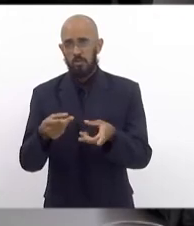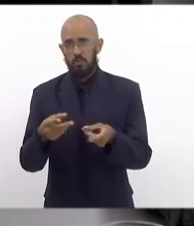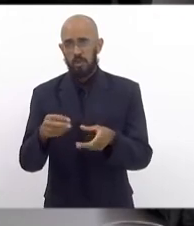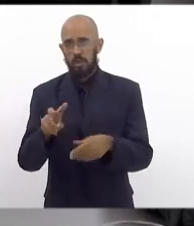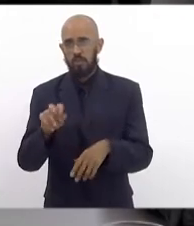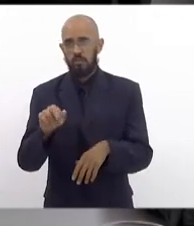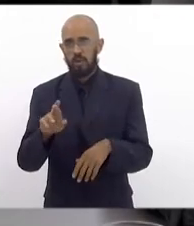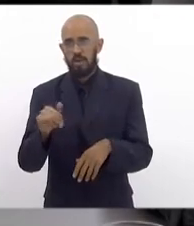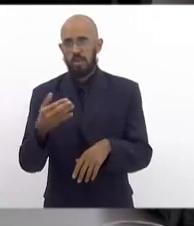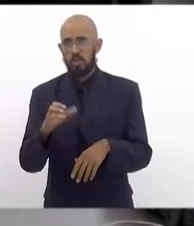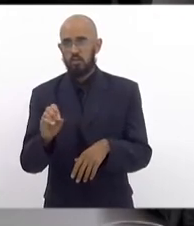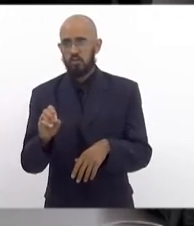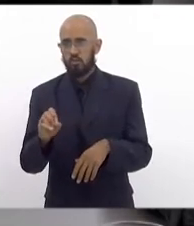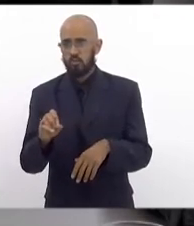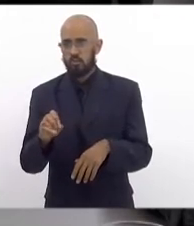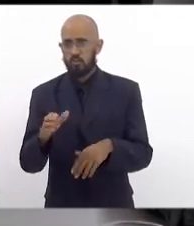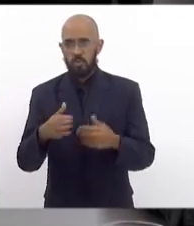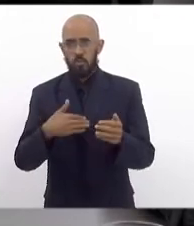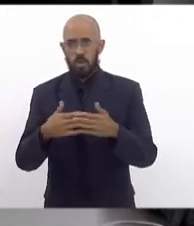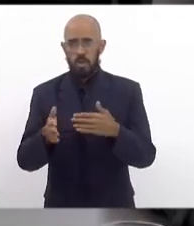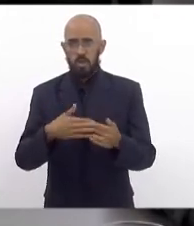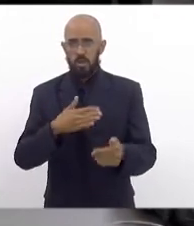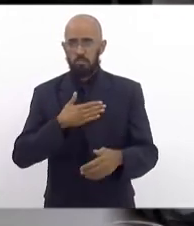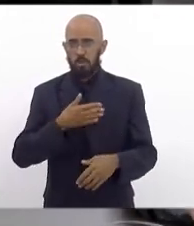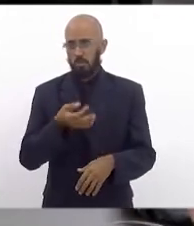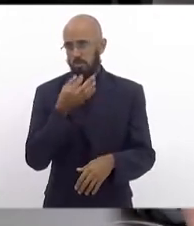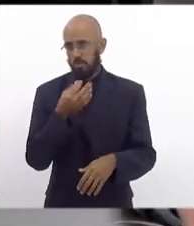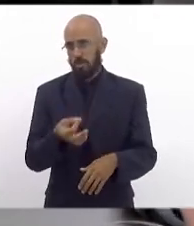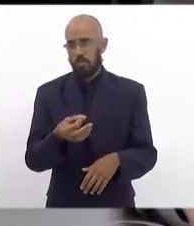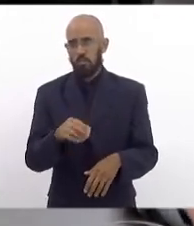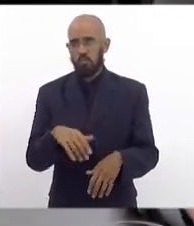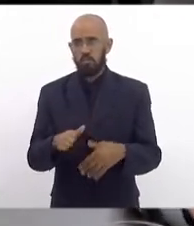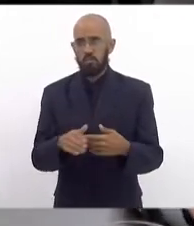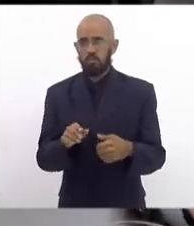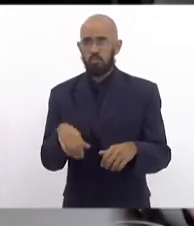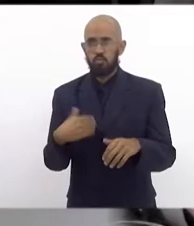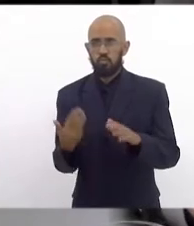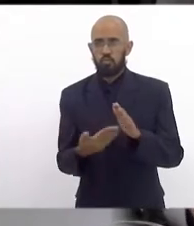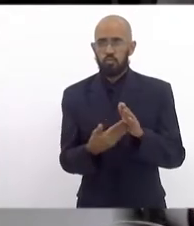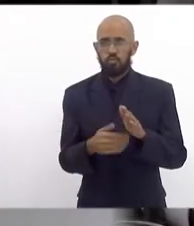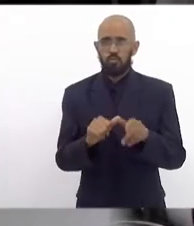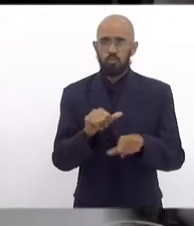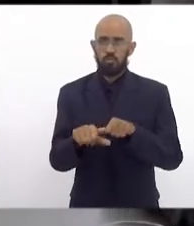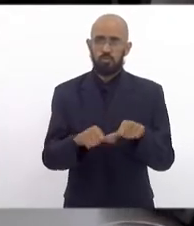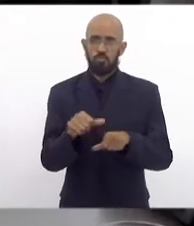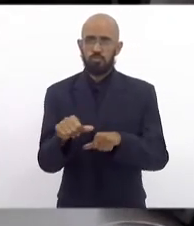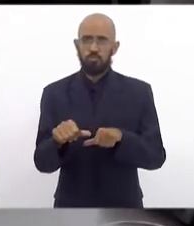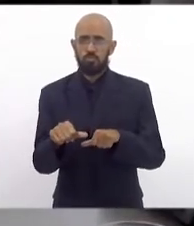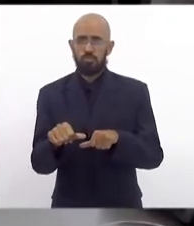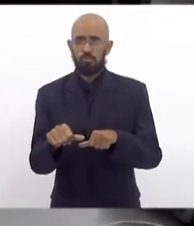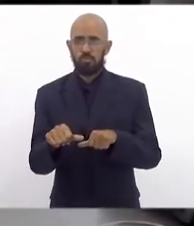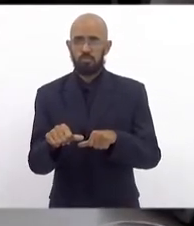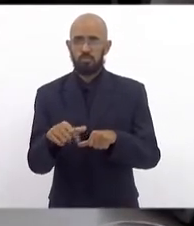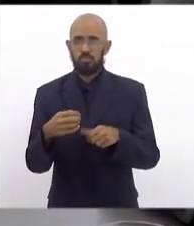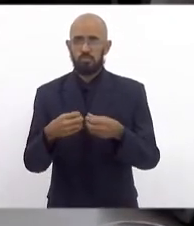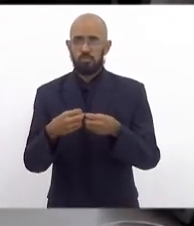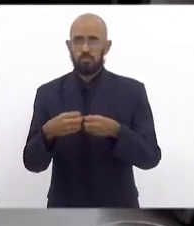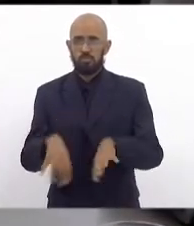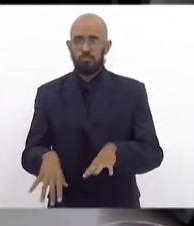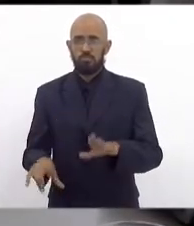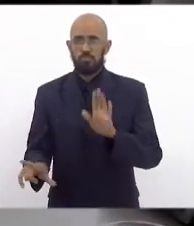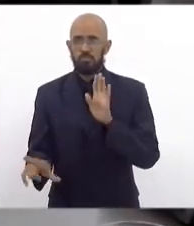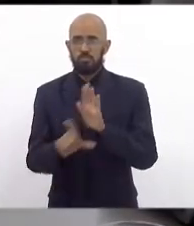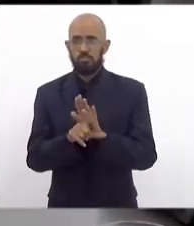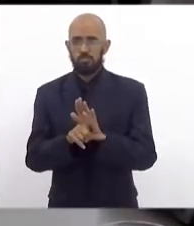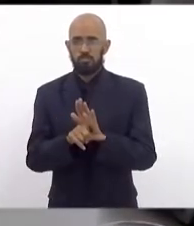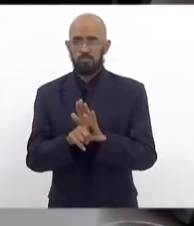eu acho que a meu juízo e não é qual todas as modificações e são prejudiciais a